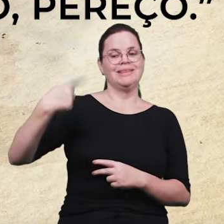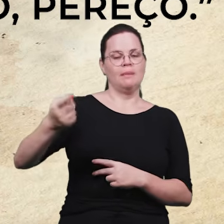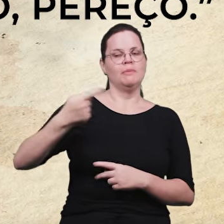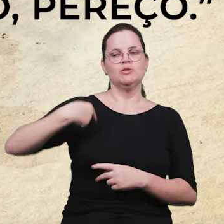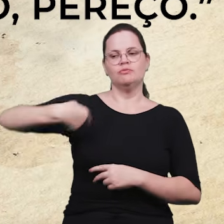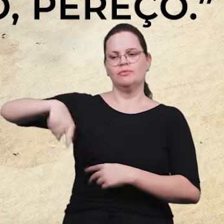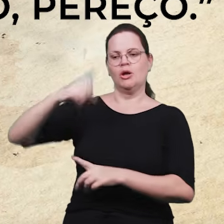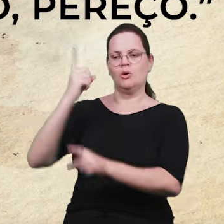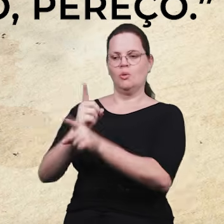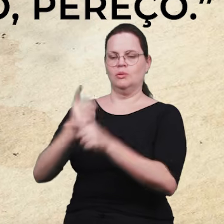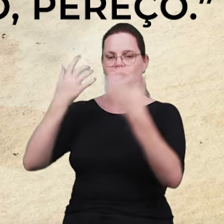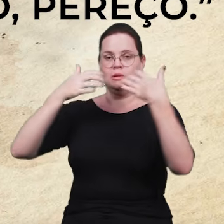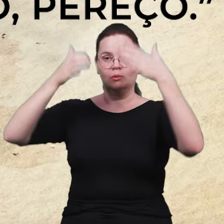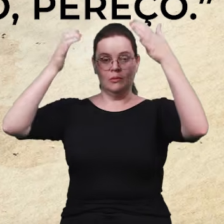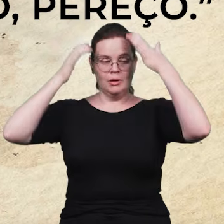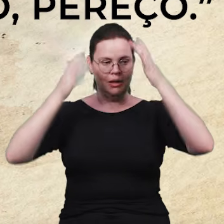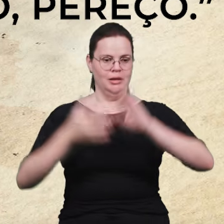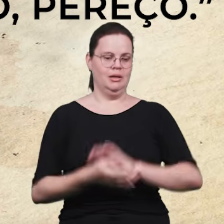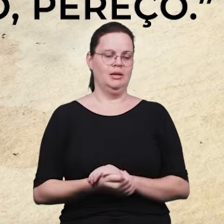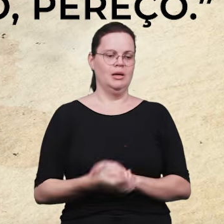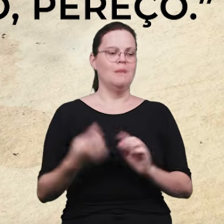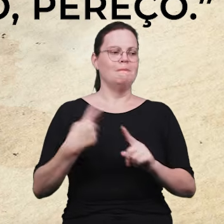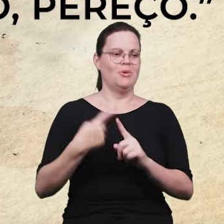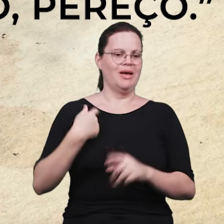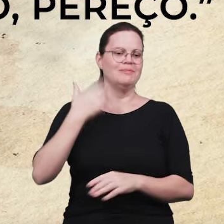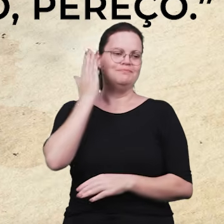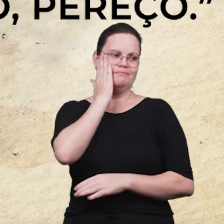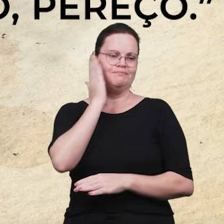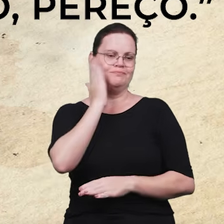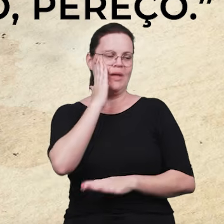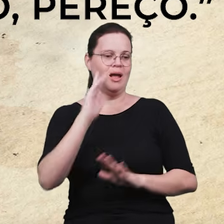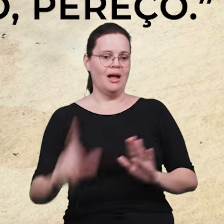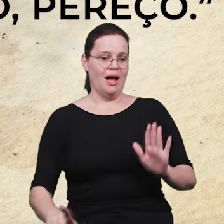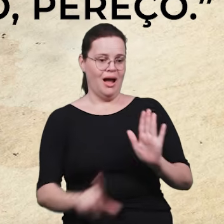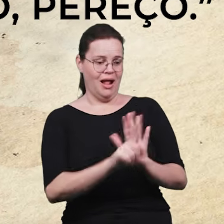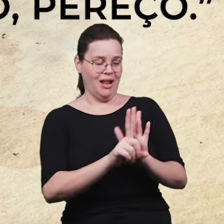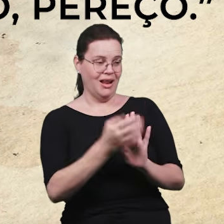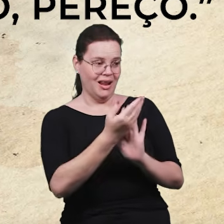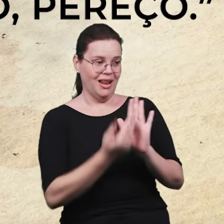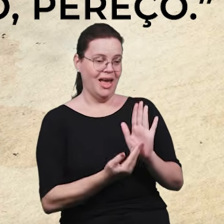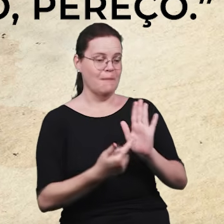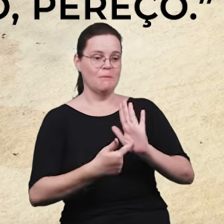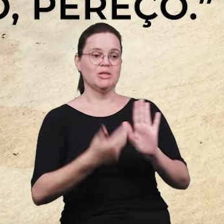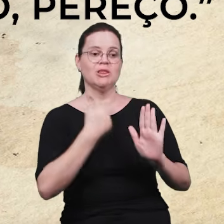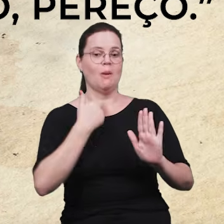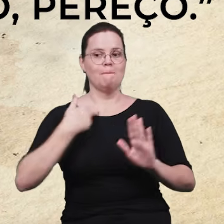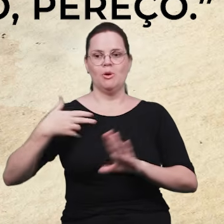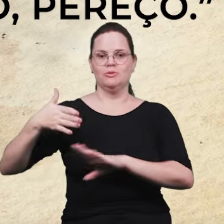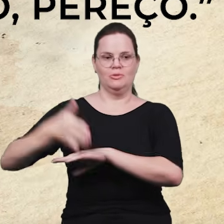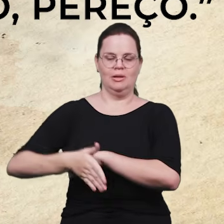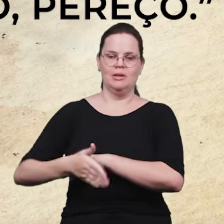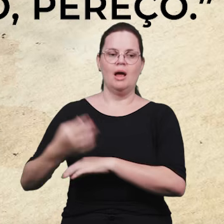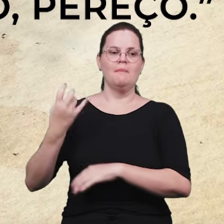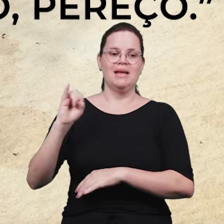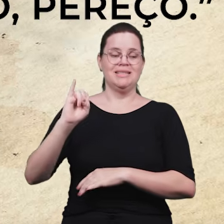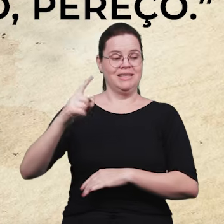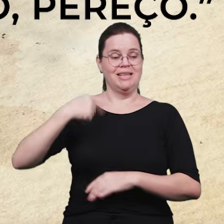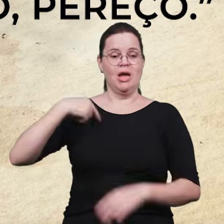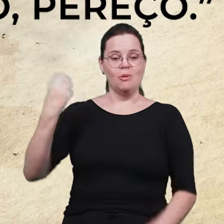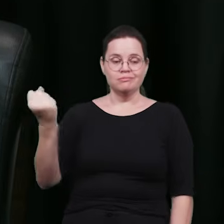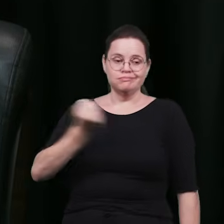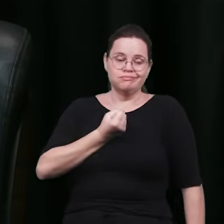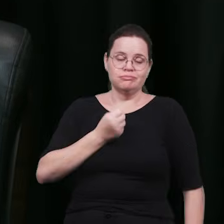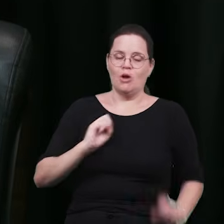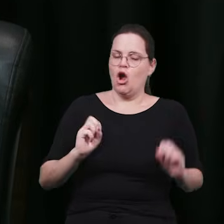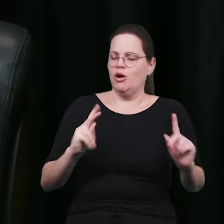ter com o rei, ainda que não é segundo a lei, e perecendo, pereço. Pastor